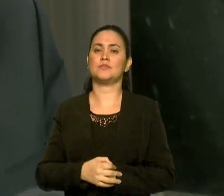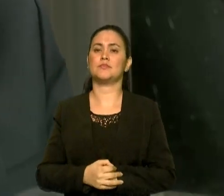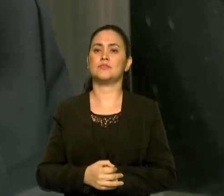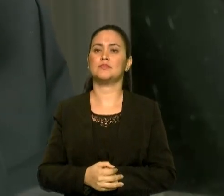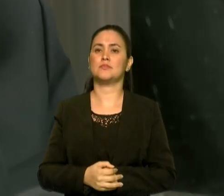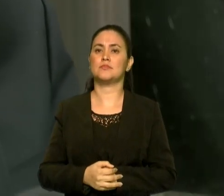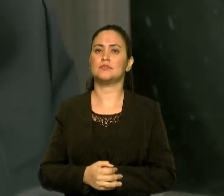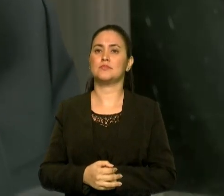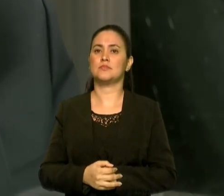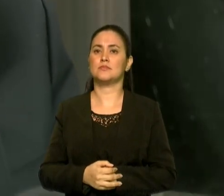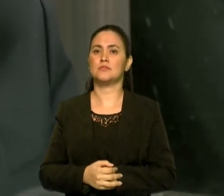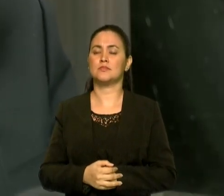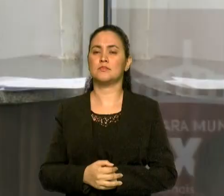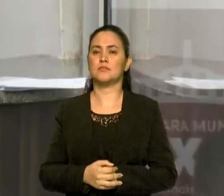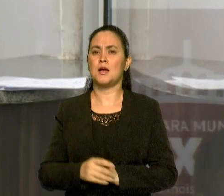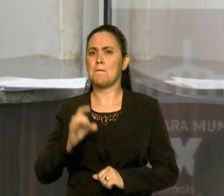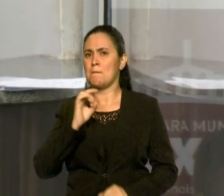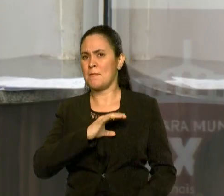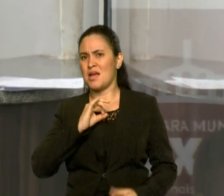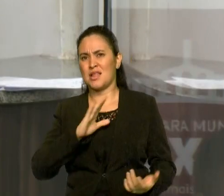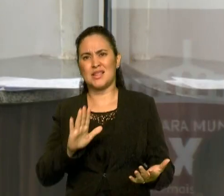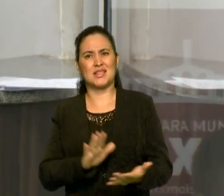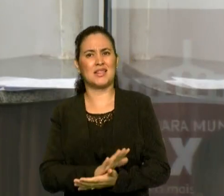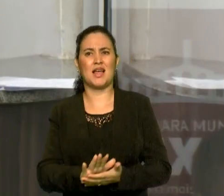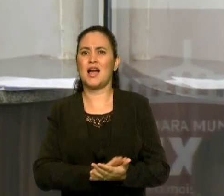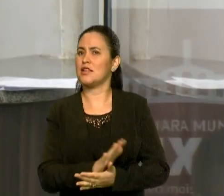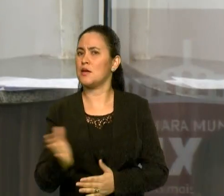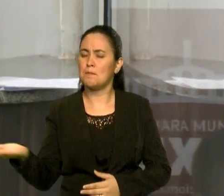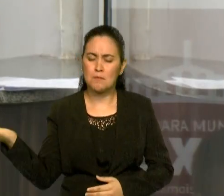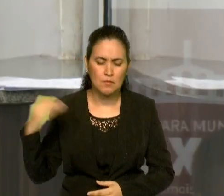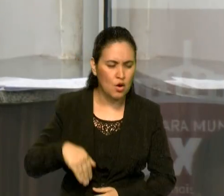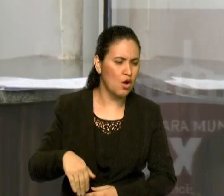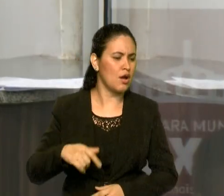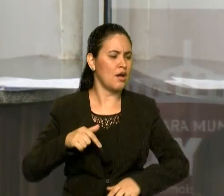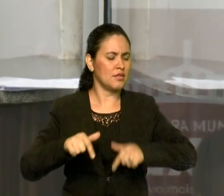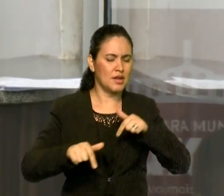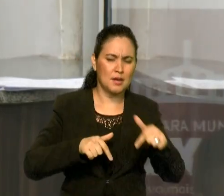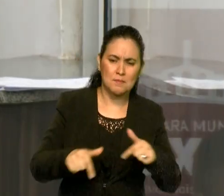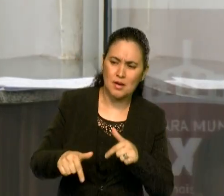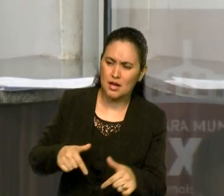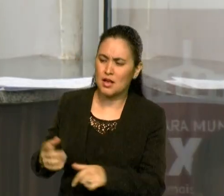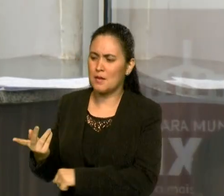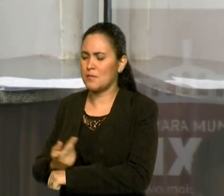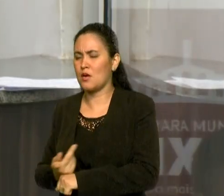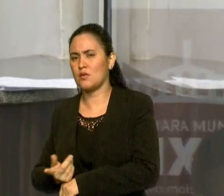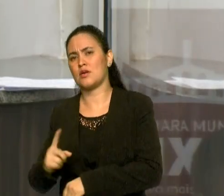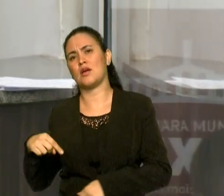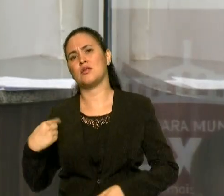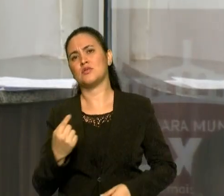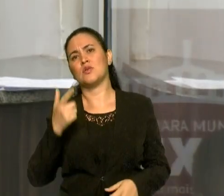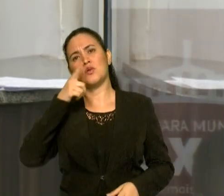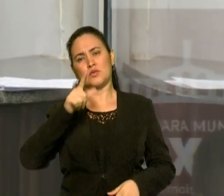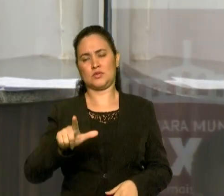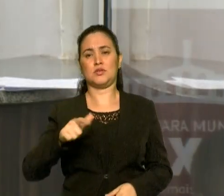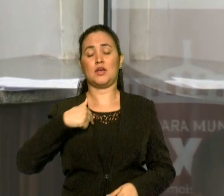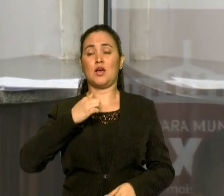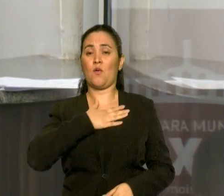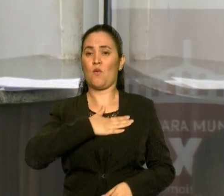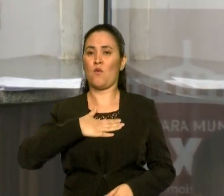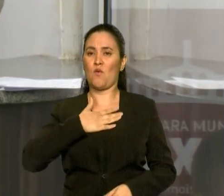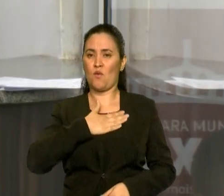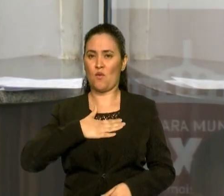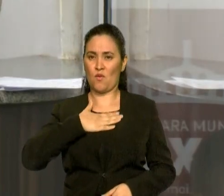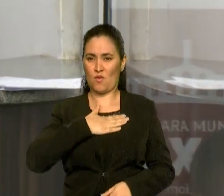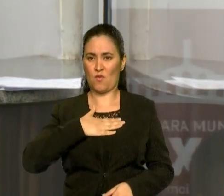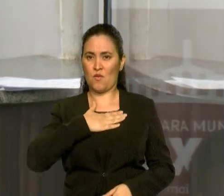Não recua em nada. Vamos lá, vamos atrás, vamos procurar, vamos batalhar e nós vamos conseguir. E tenho gostado muito de tê-la